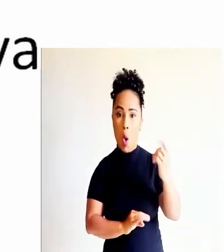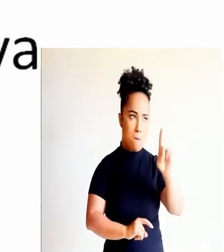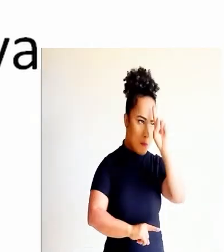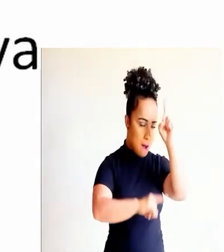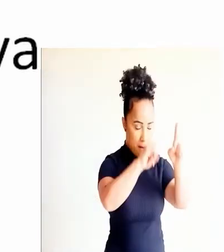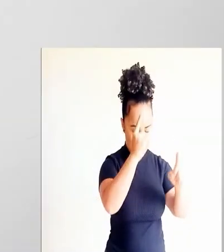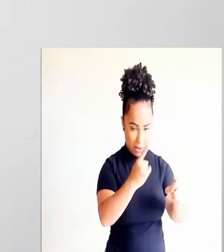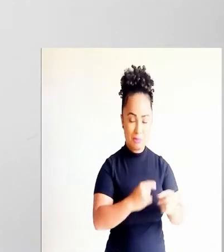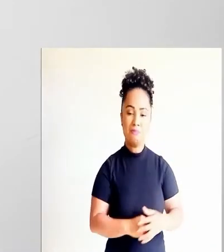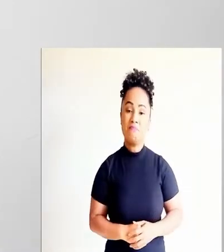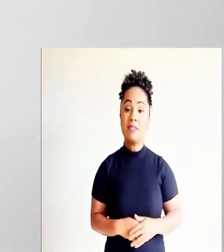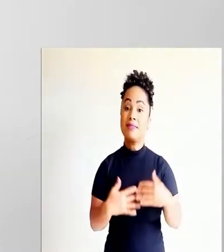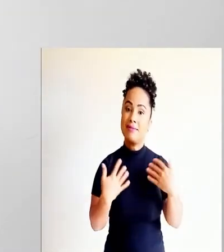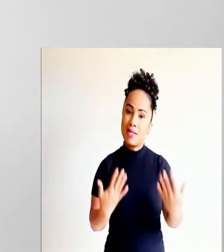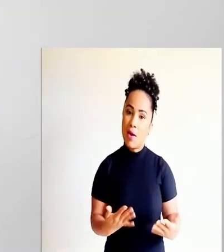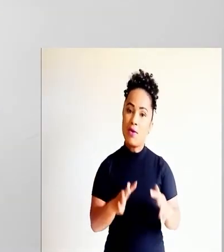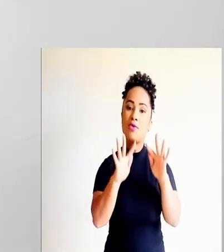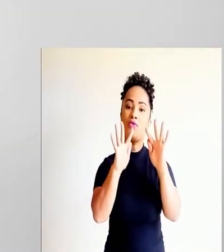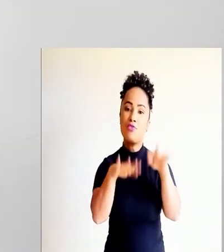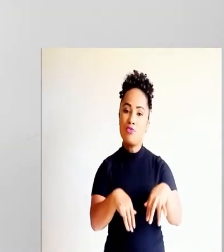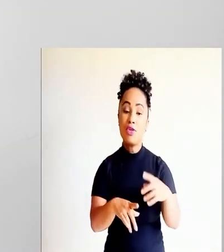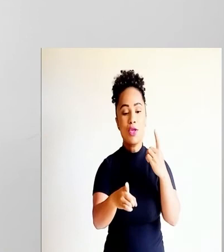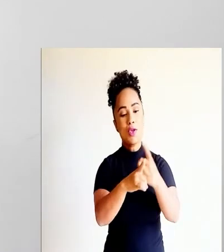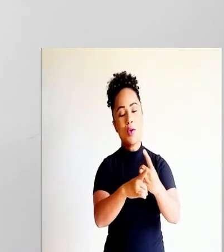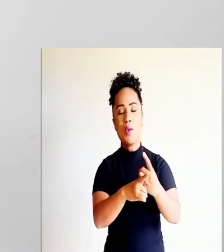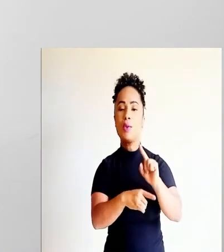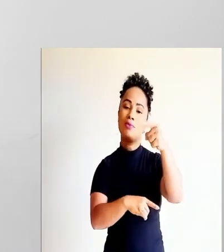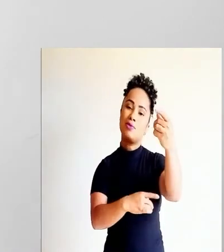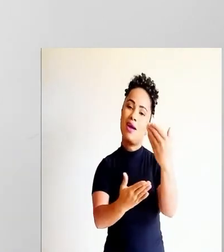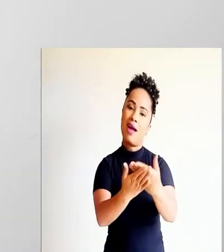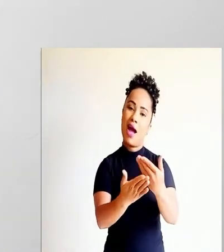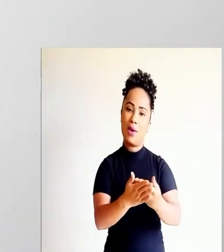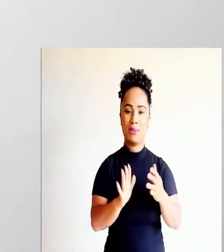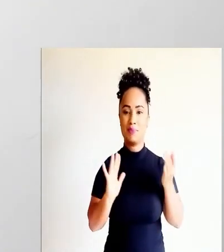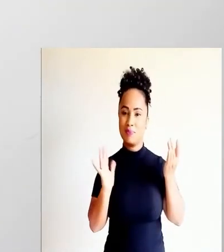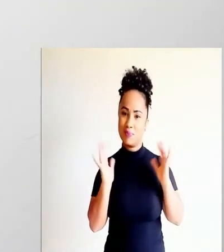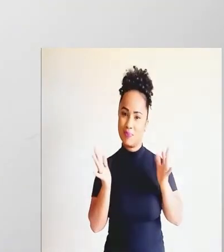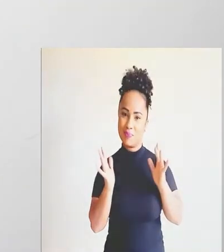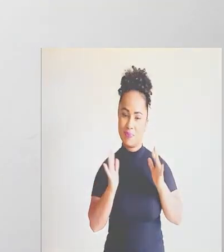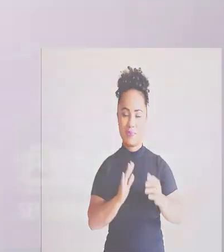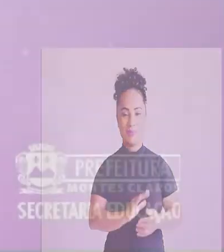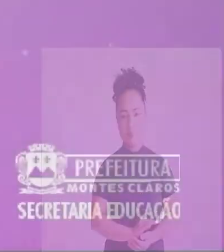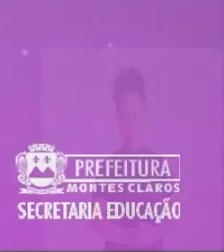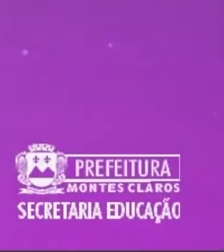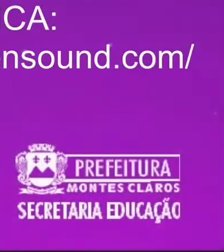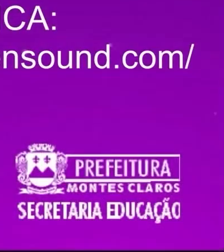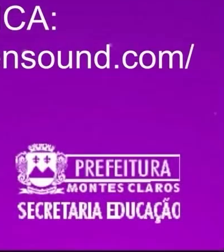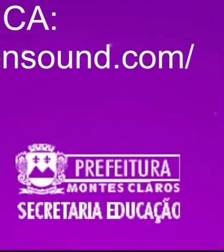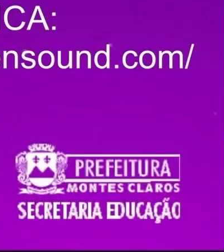de opinião. Então, ficamos por aqui. Nos vemos na próxima aula. Até mais!